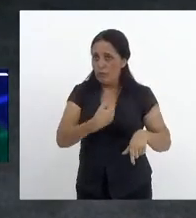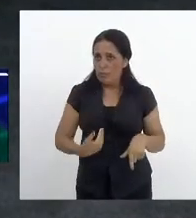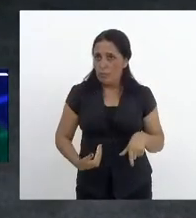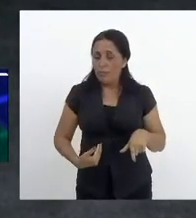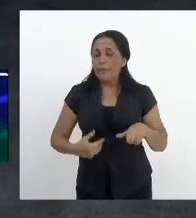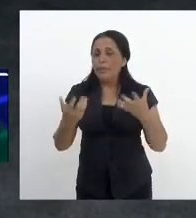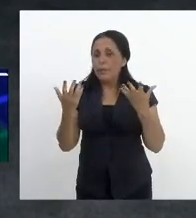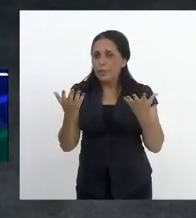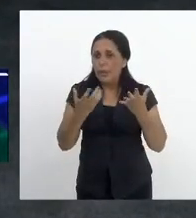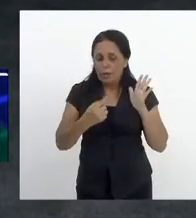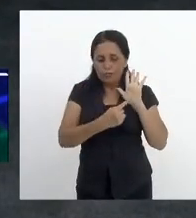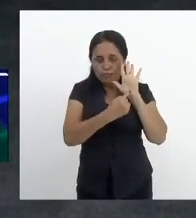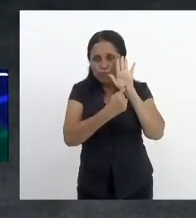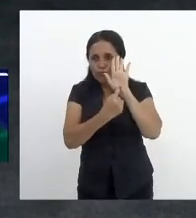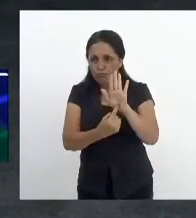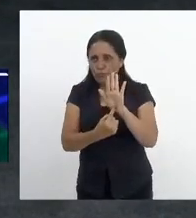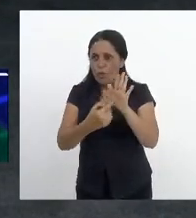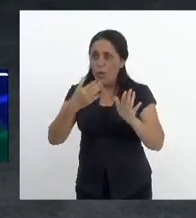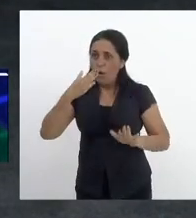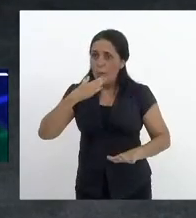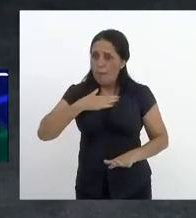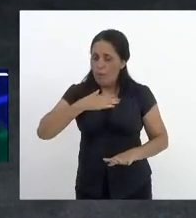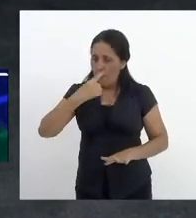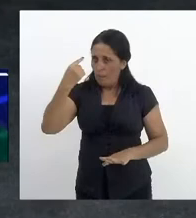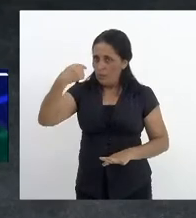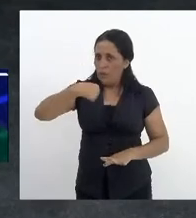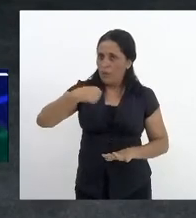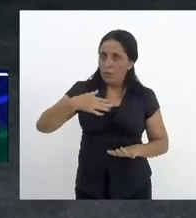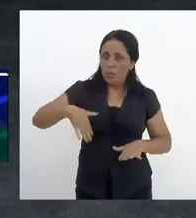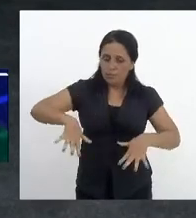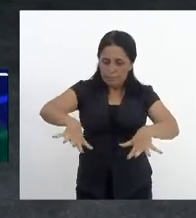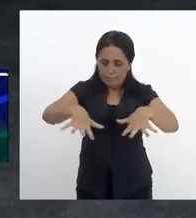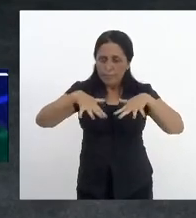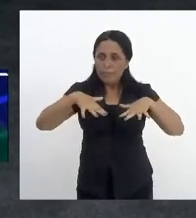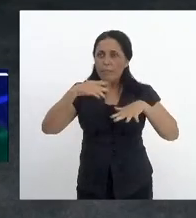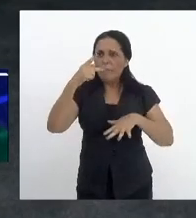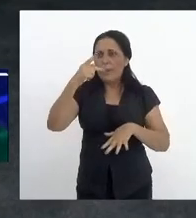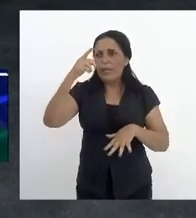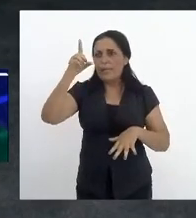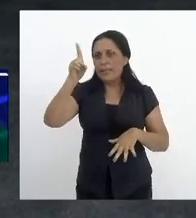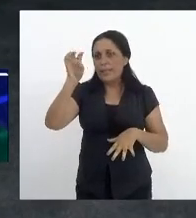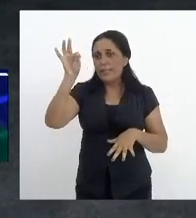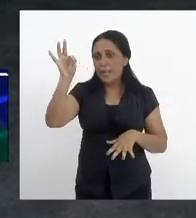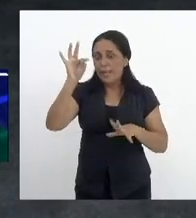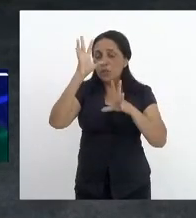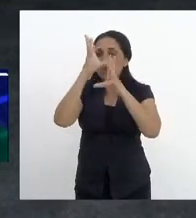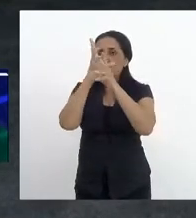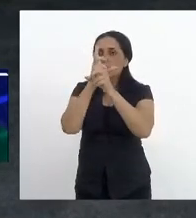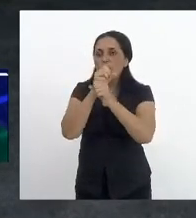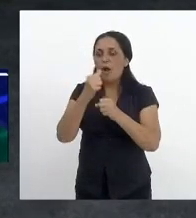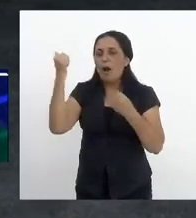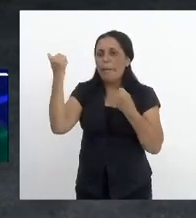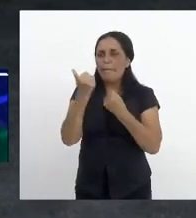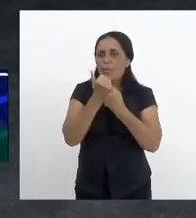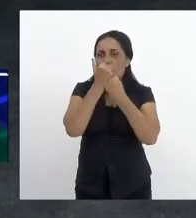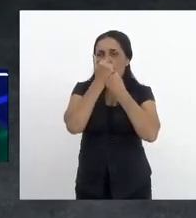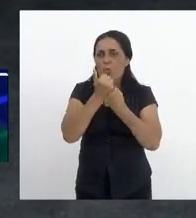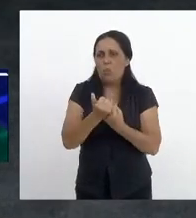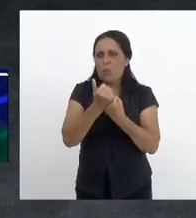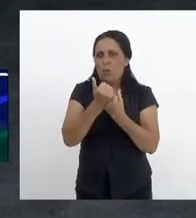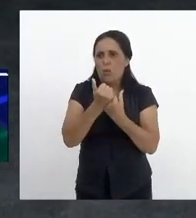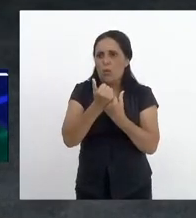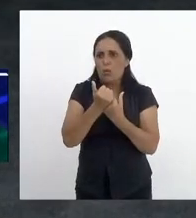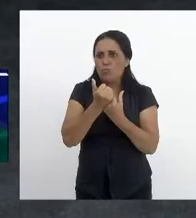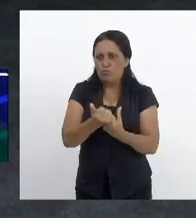aqui, através do meu mandato e da nossa bancada do PDT, o total apoio